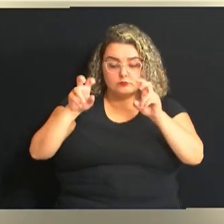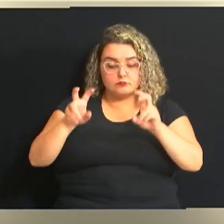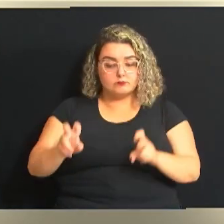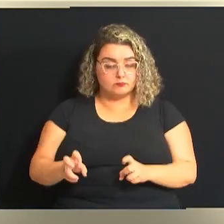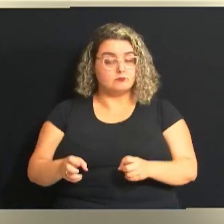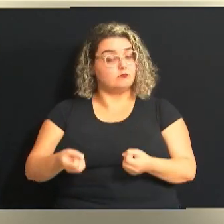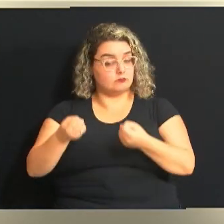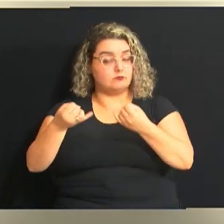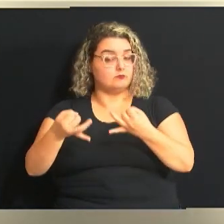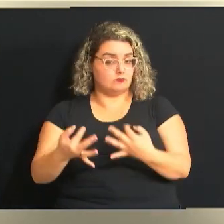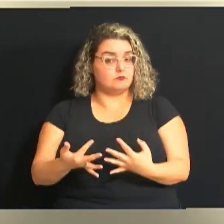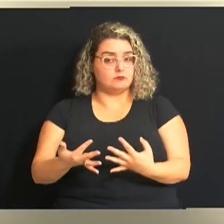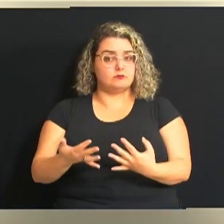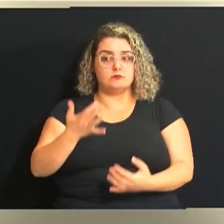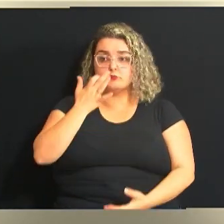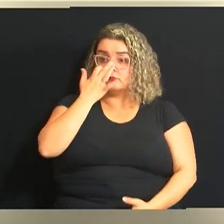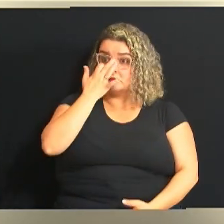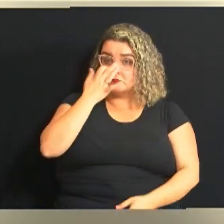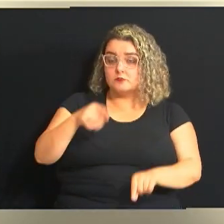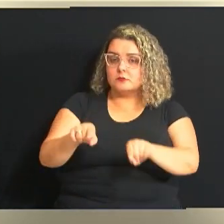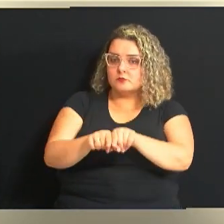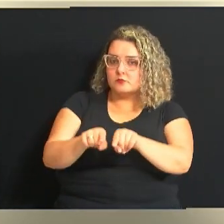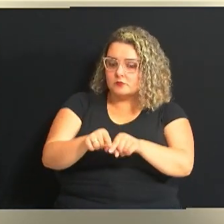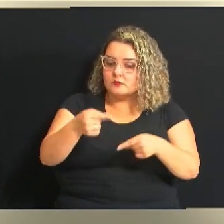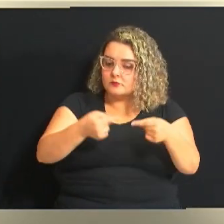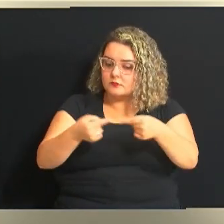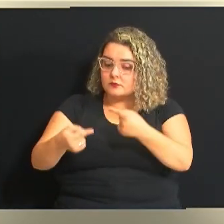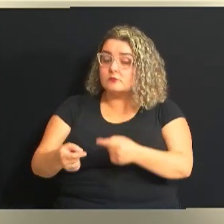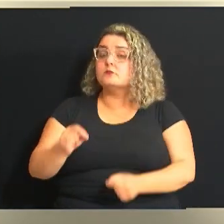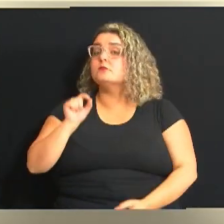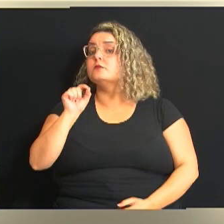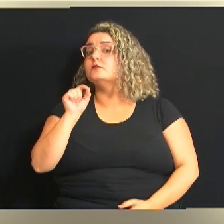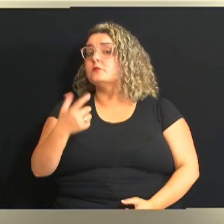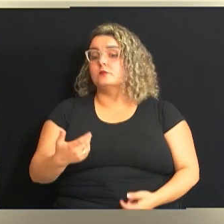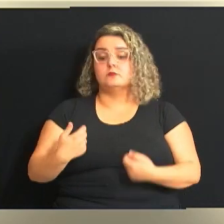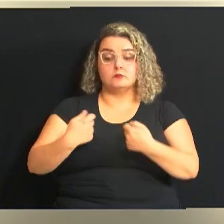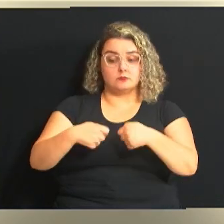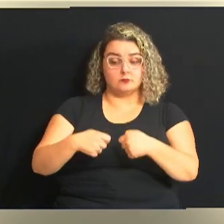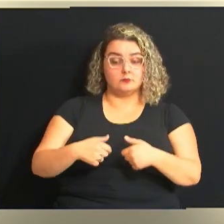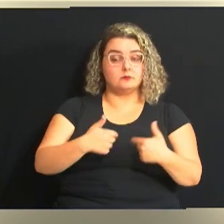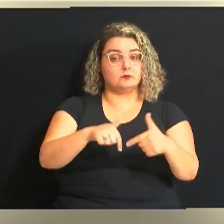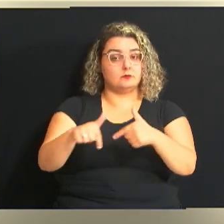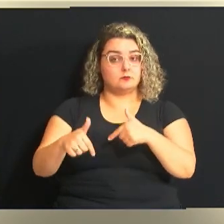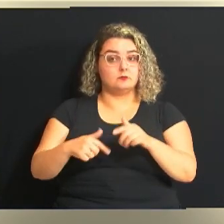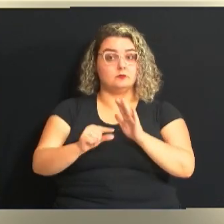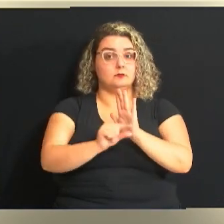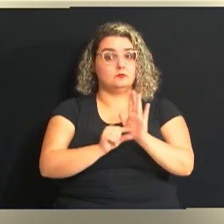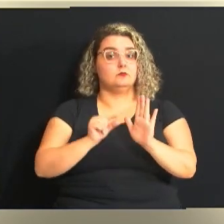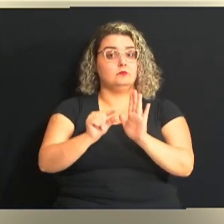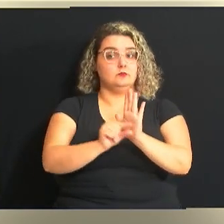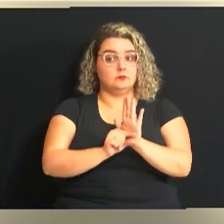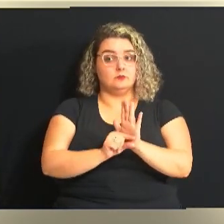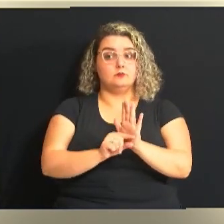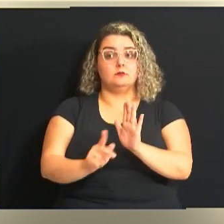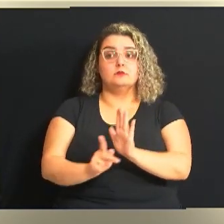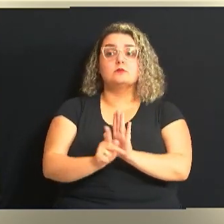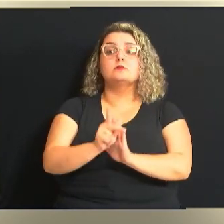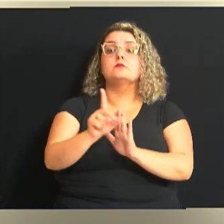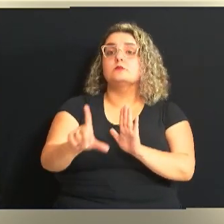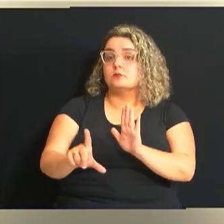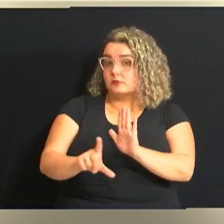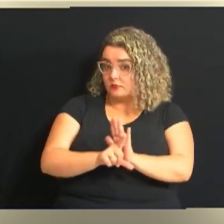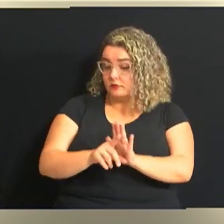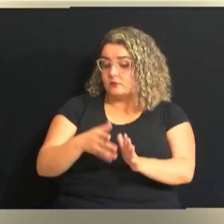aí. E também fizemos um debate no sentido de que precisamos trabalhar essa minuta, esse projeto de lei para melhorá-lo